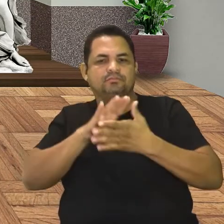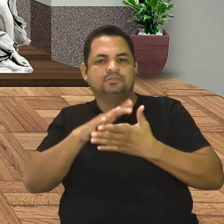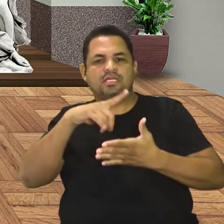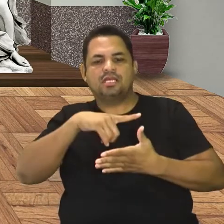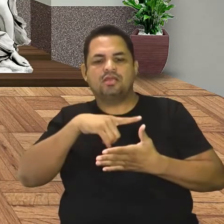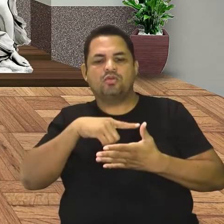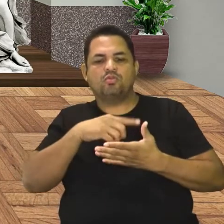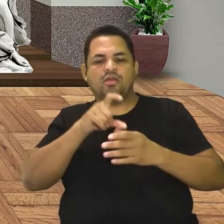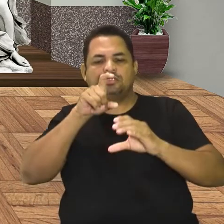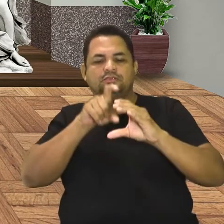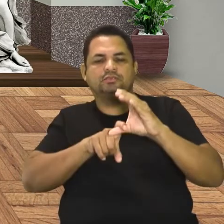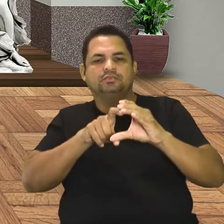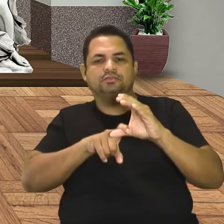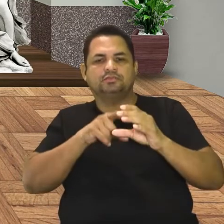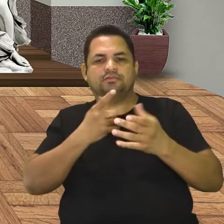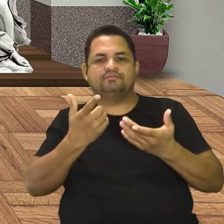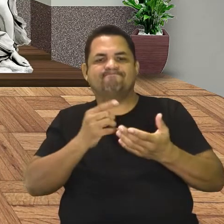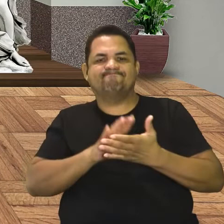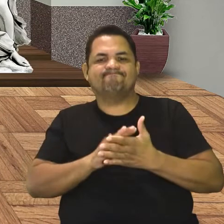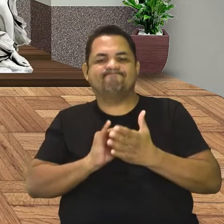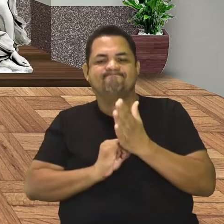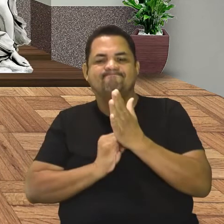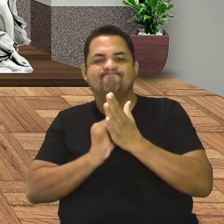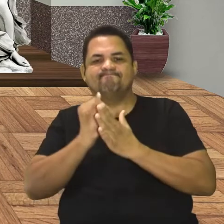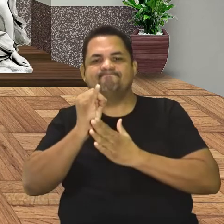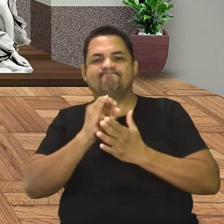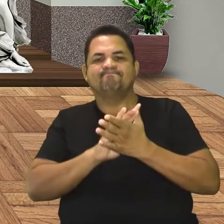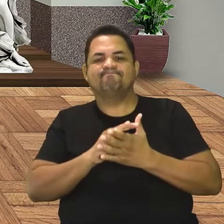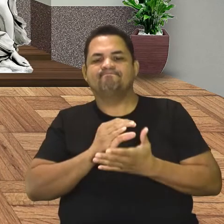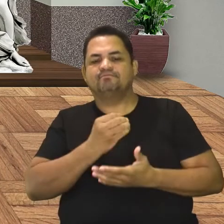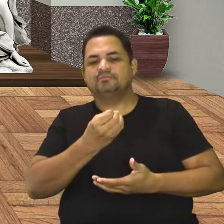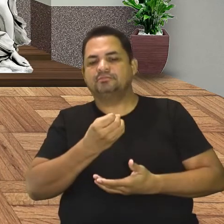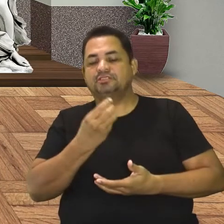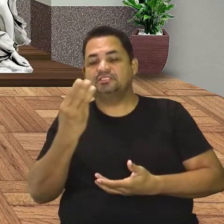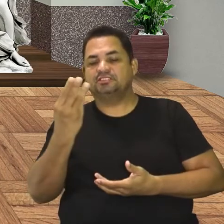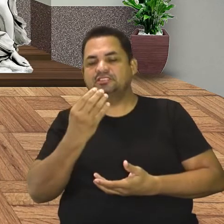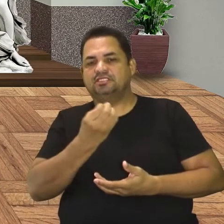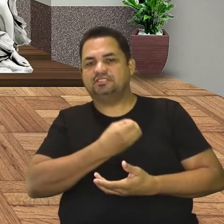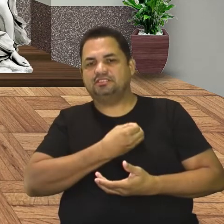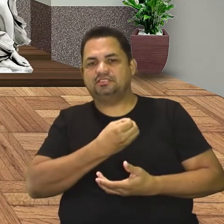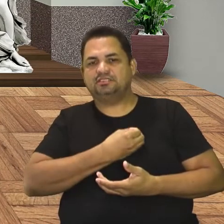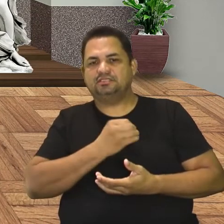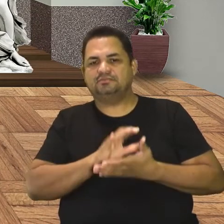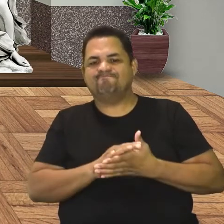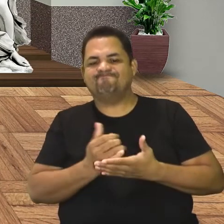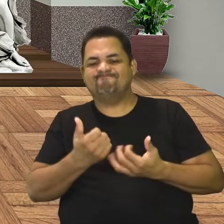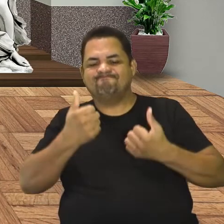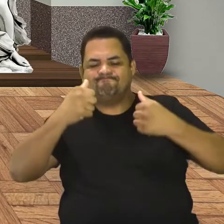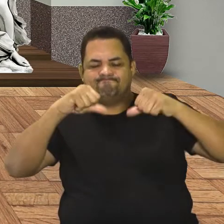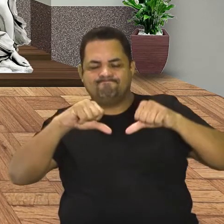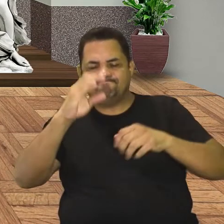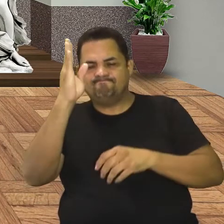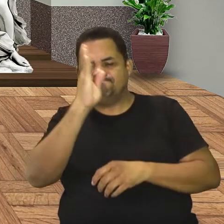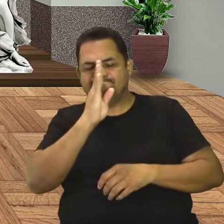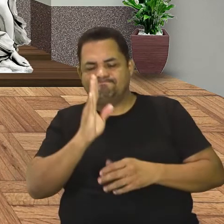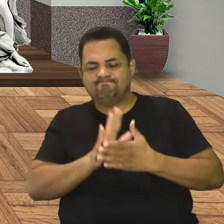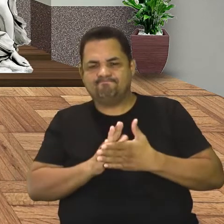dívida externa e uma inflação de 3 dígitos. E uma crise que o Brasil vai